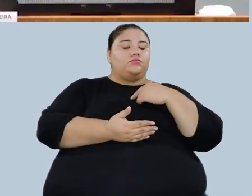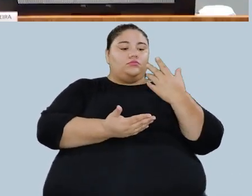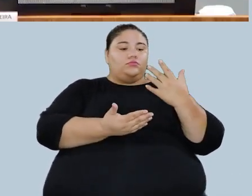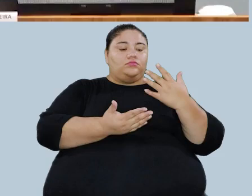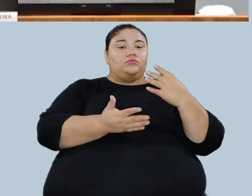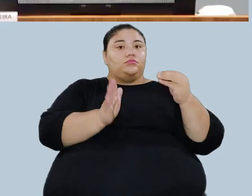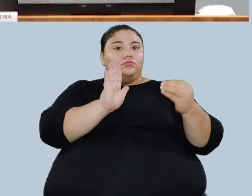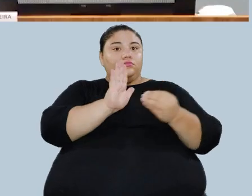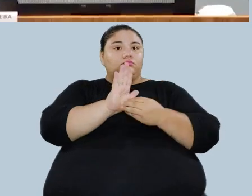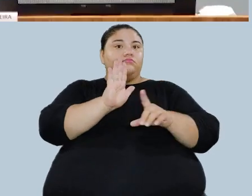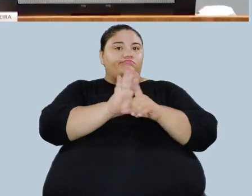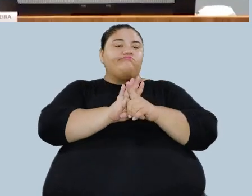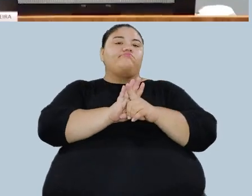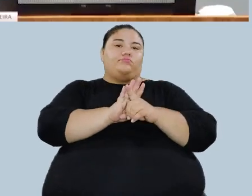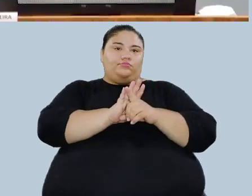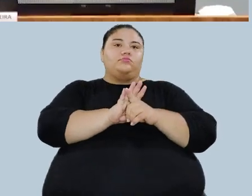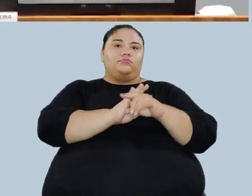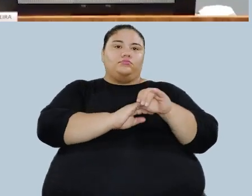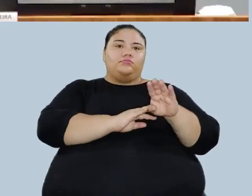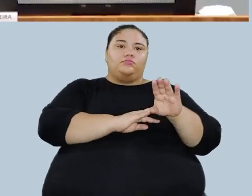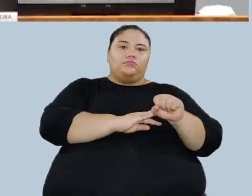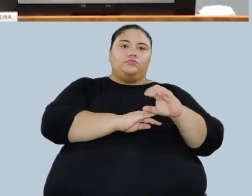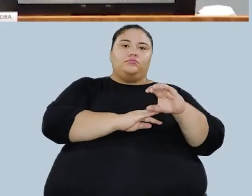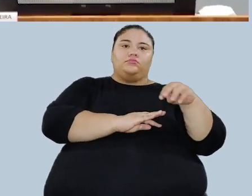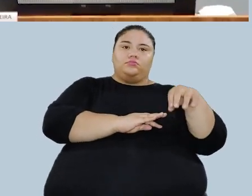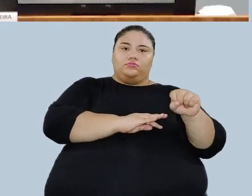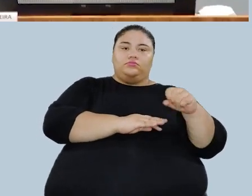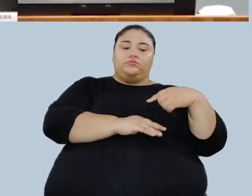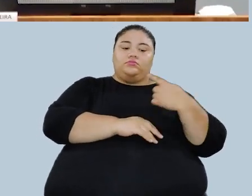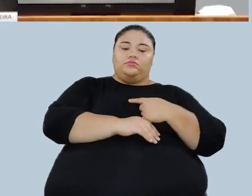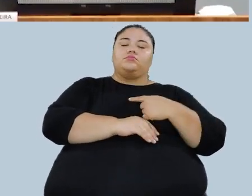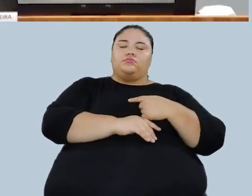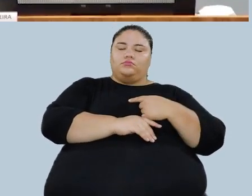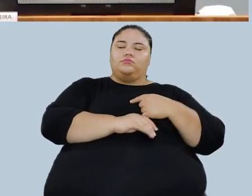a entrada em vigor efetiva do IBS e da CBS no nosso sistema.